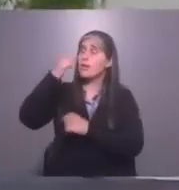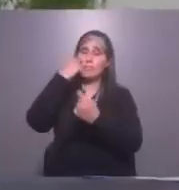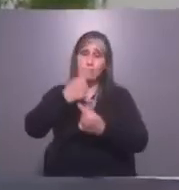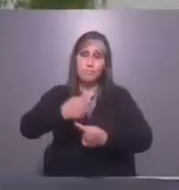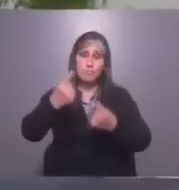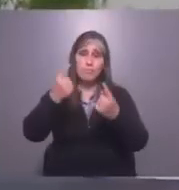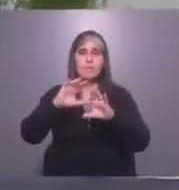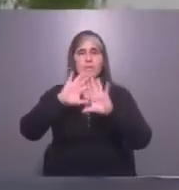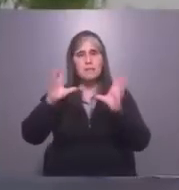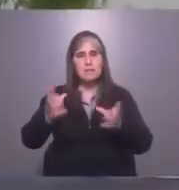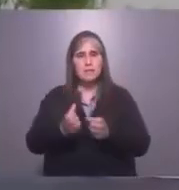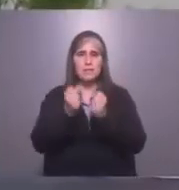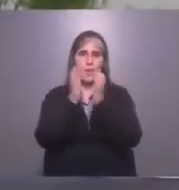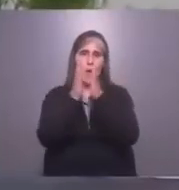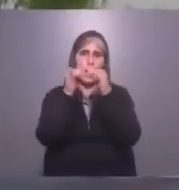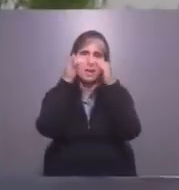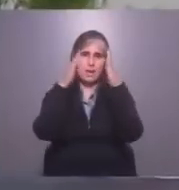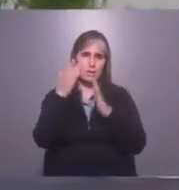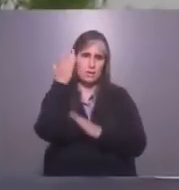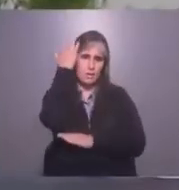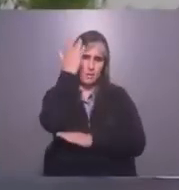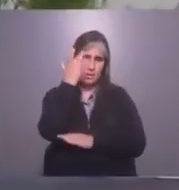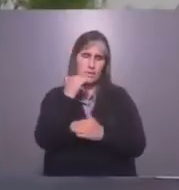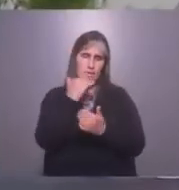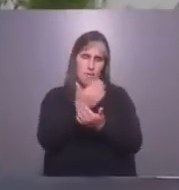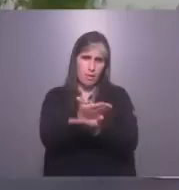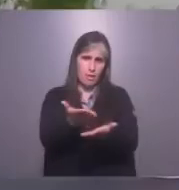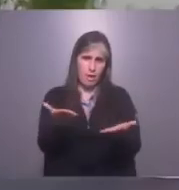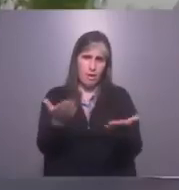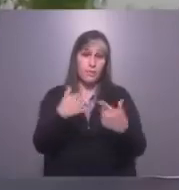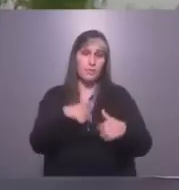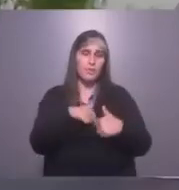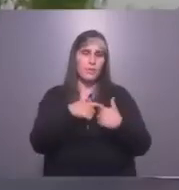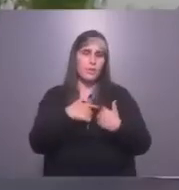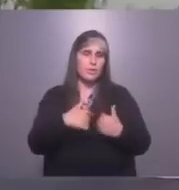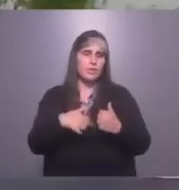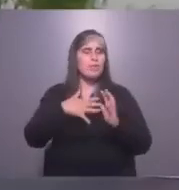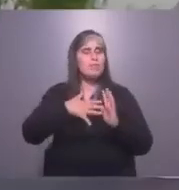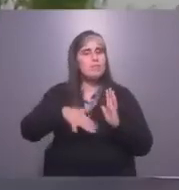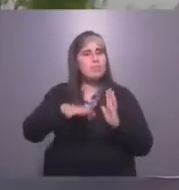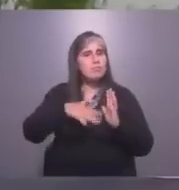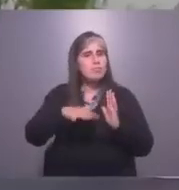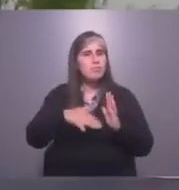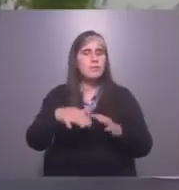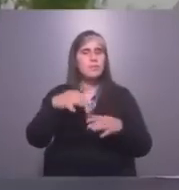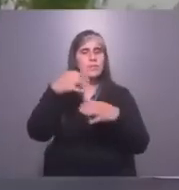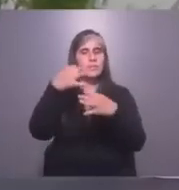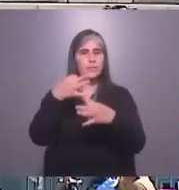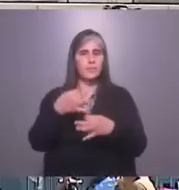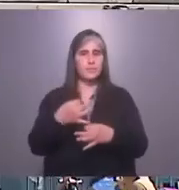salvação à Santa Igreja, cantando de coração sincero.